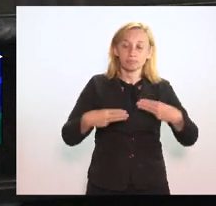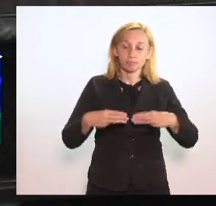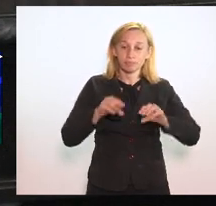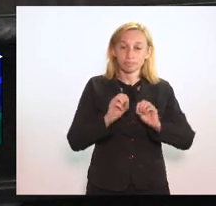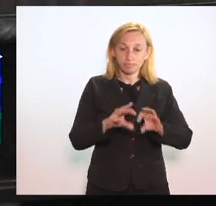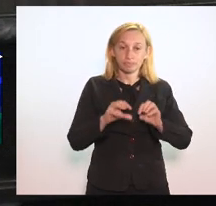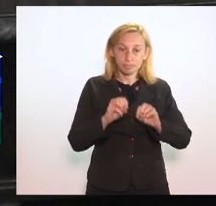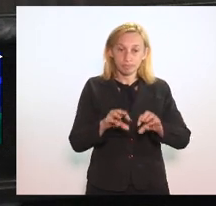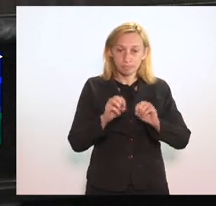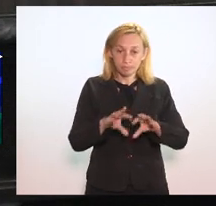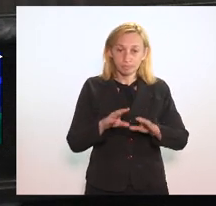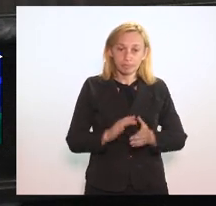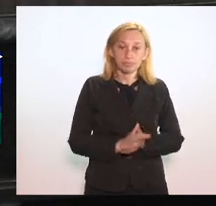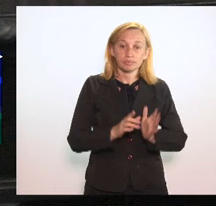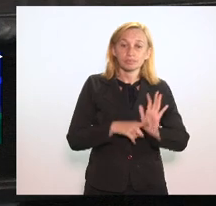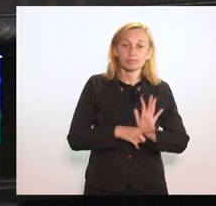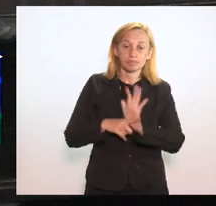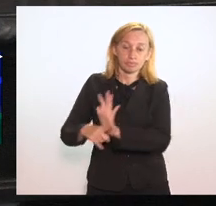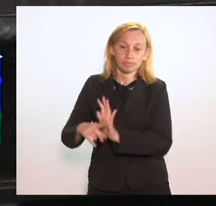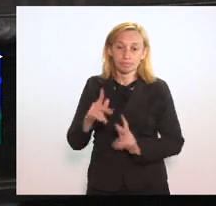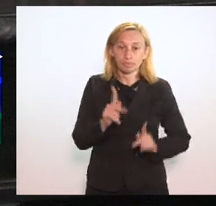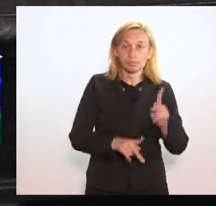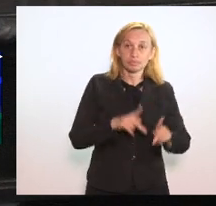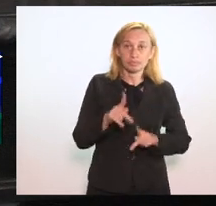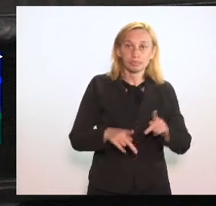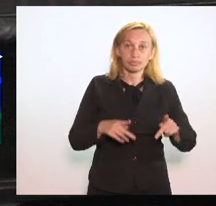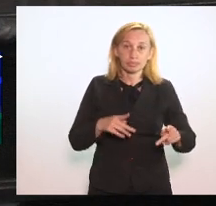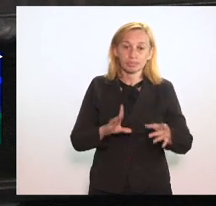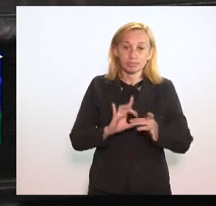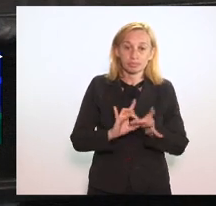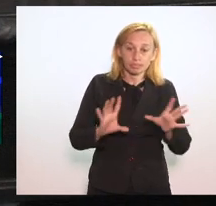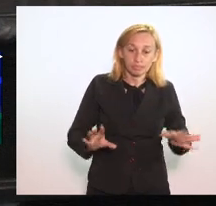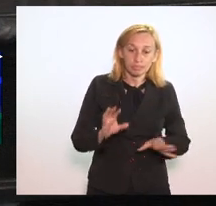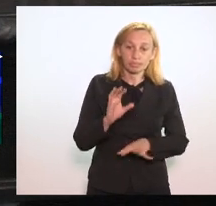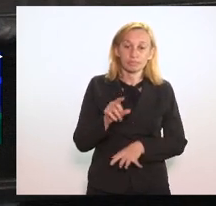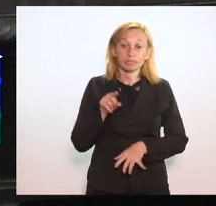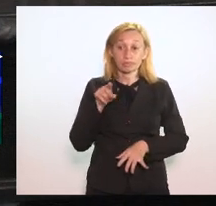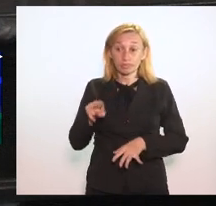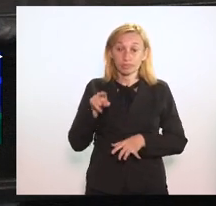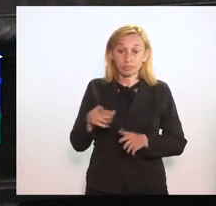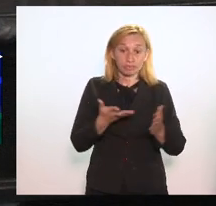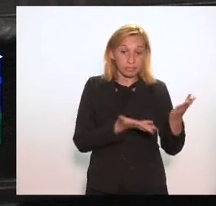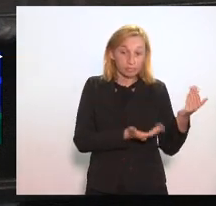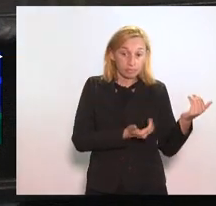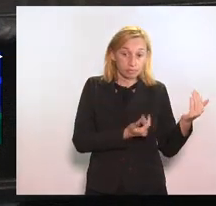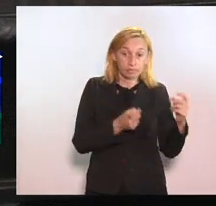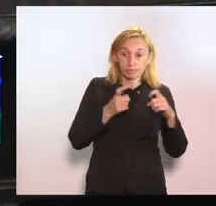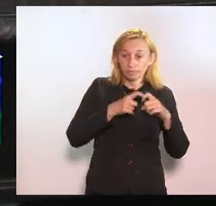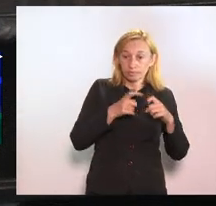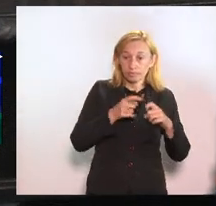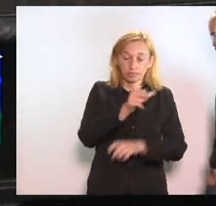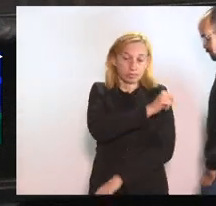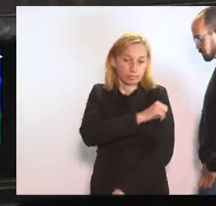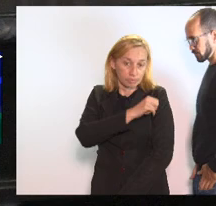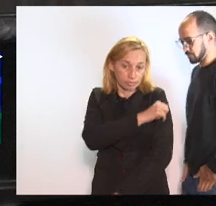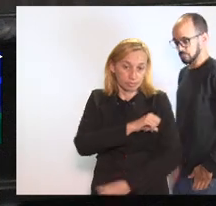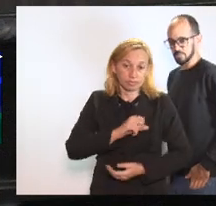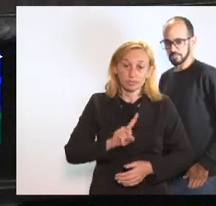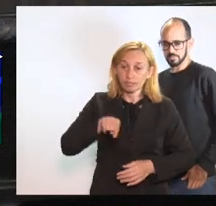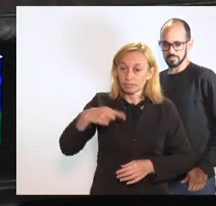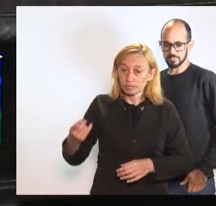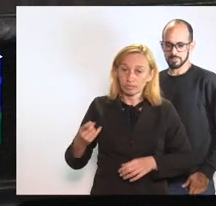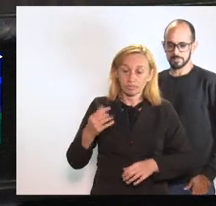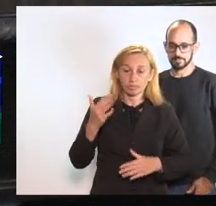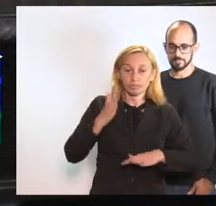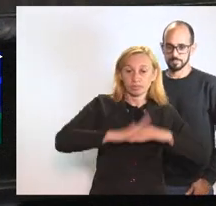para antecipar colação E permitir né 500 jovens médicos enfermeiros e demais